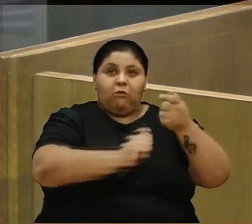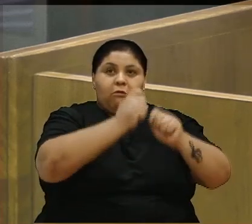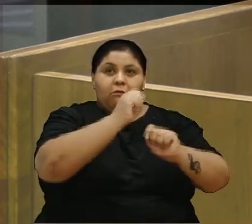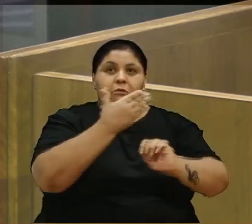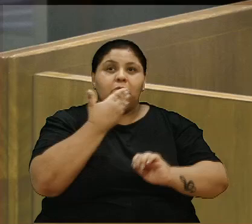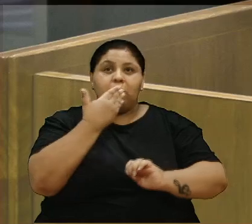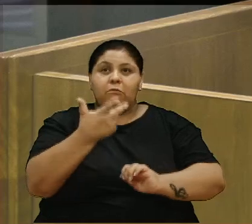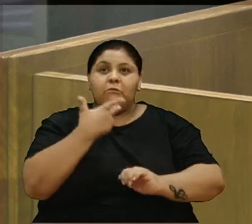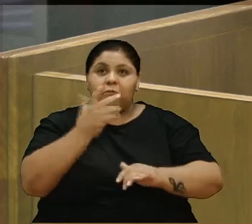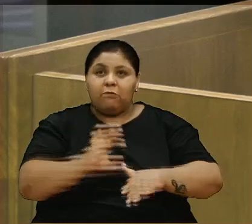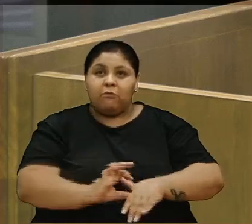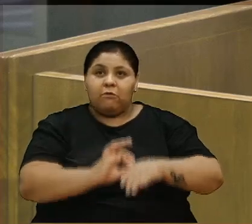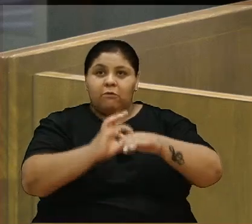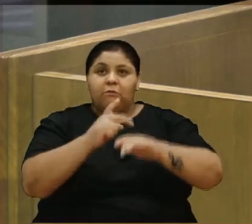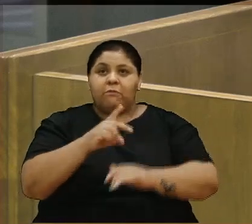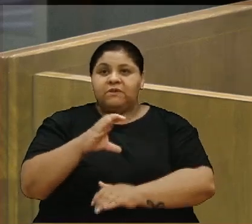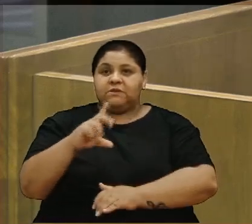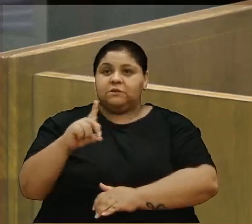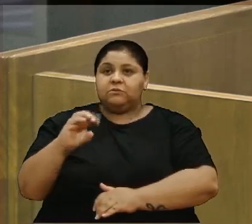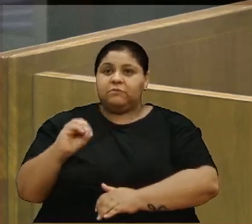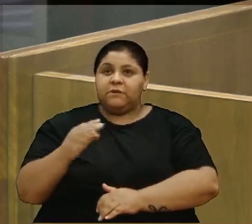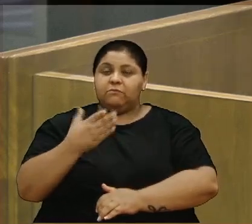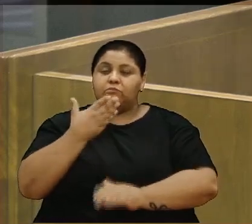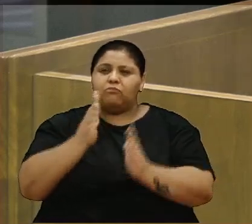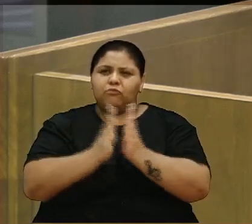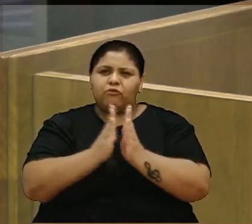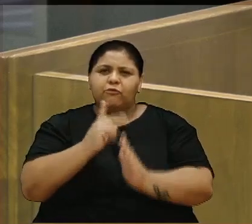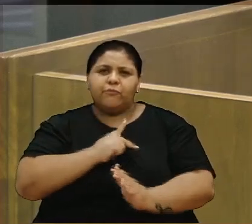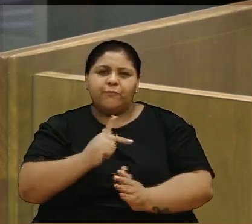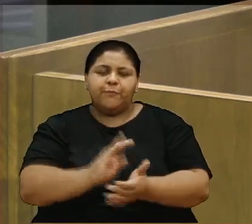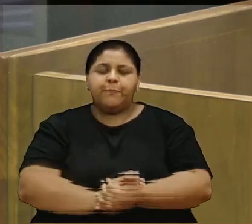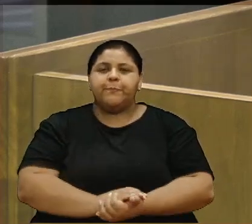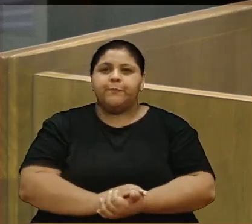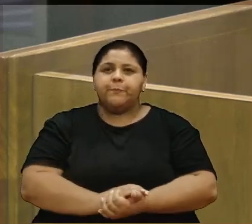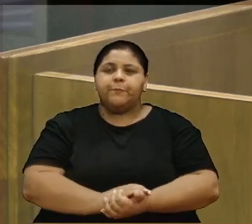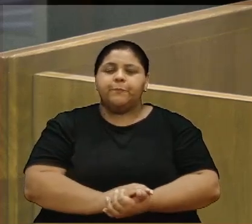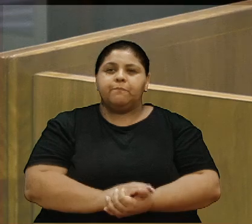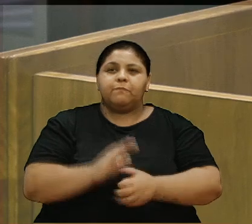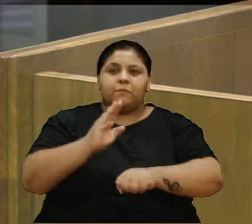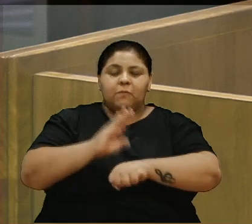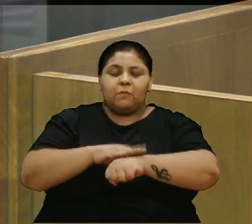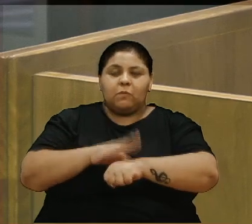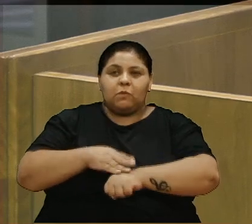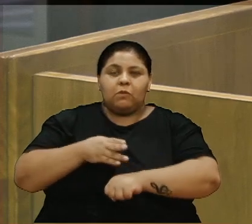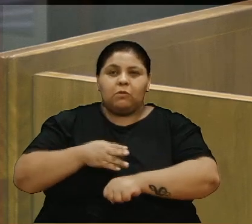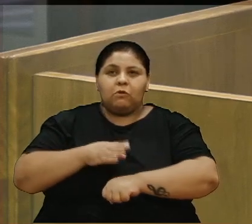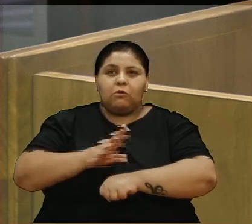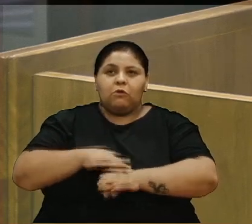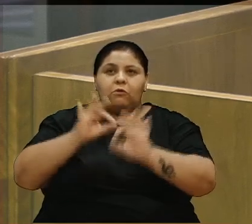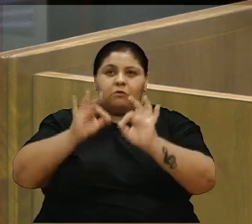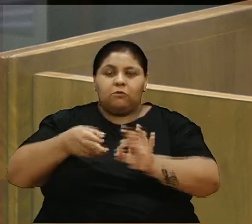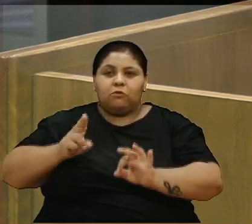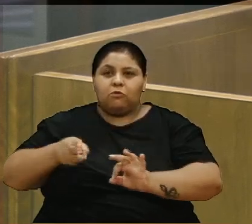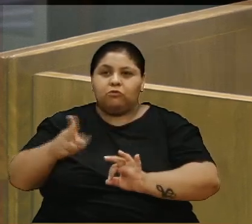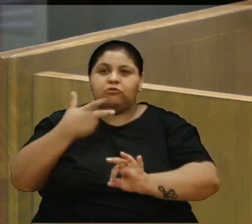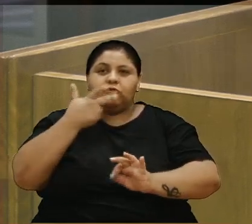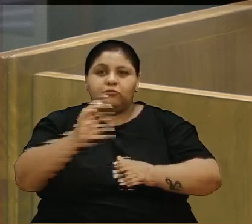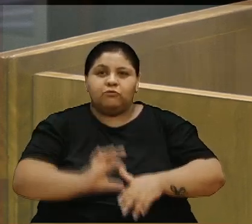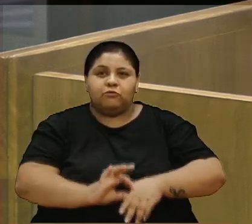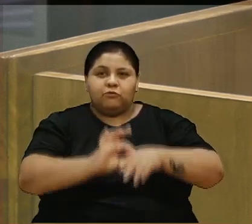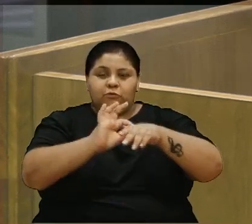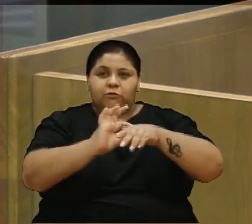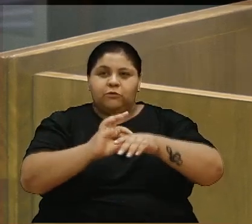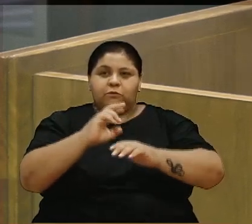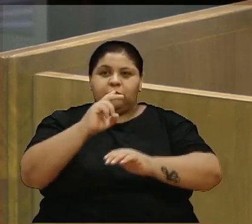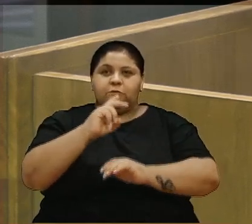uma declaração de líder pela bancada do PCdoB, por favor, presidente. No momento oportuno, segue em declaração de líder, vereadora Andressa Marques, do Partido